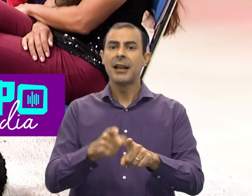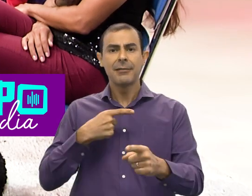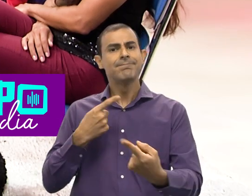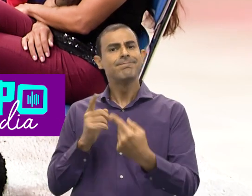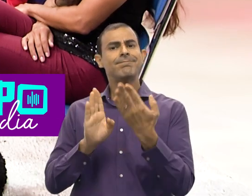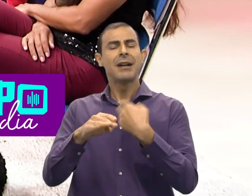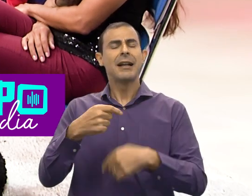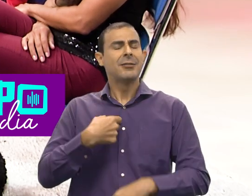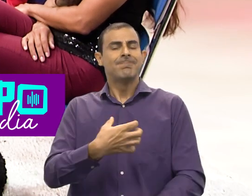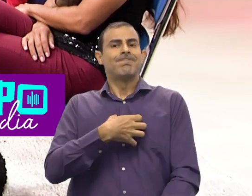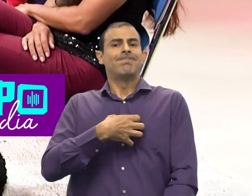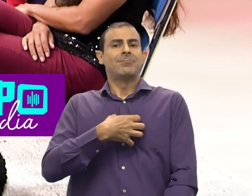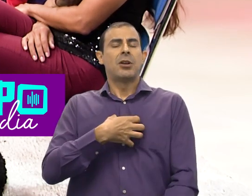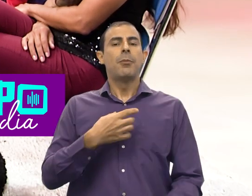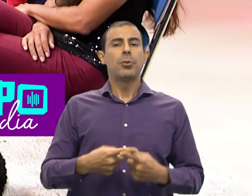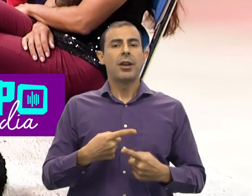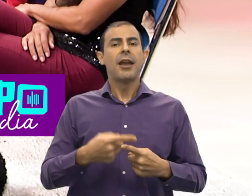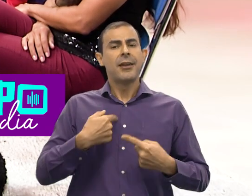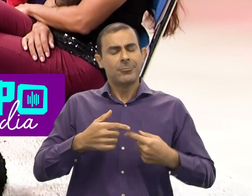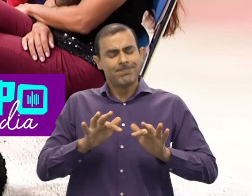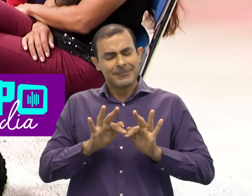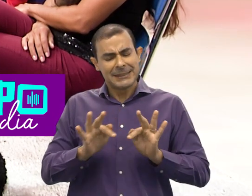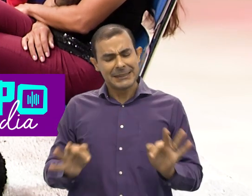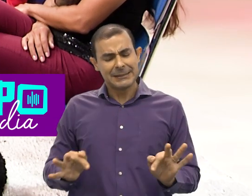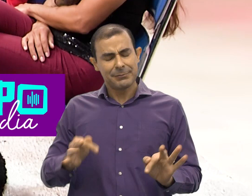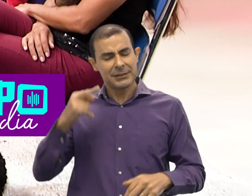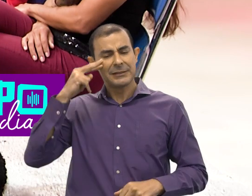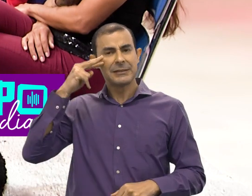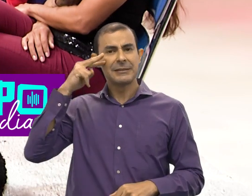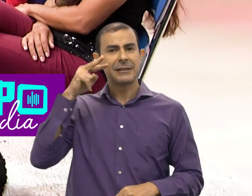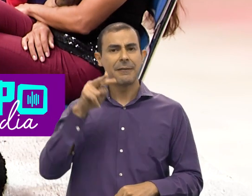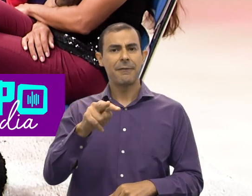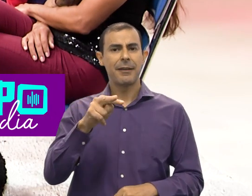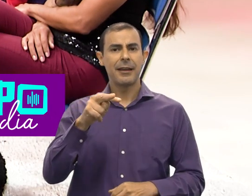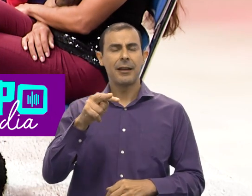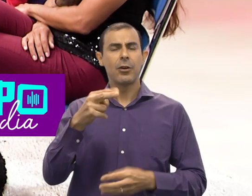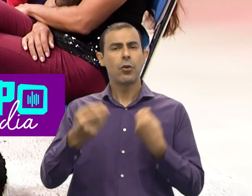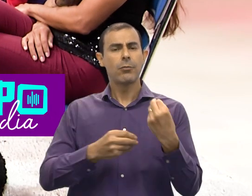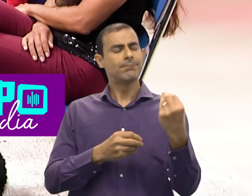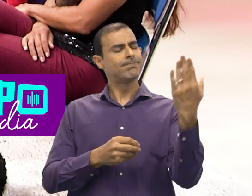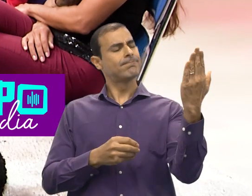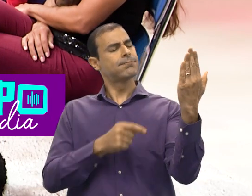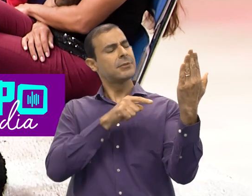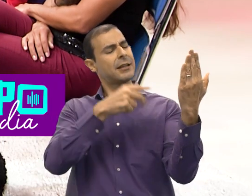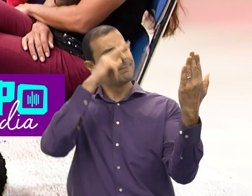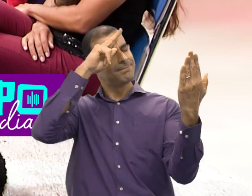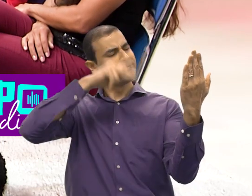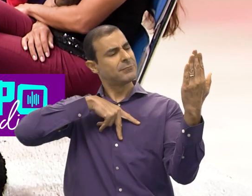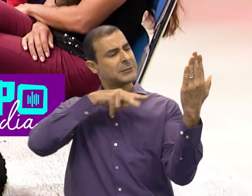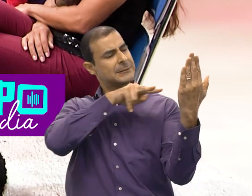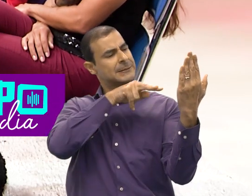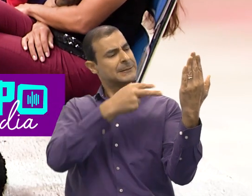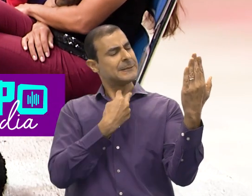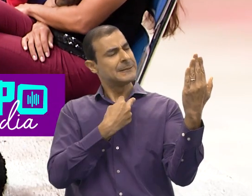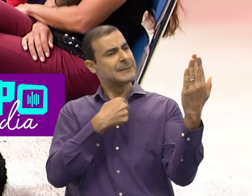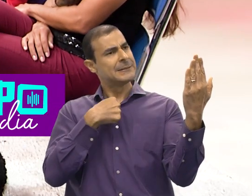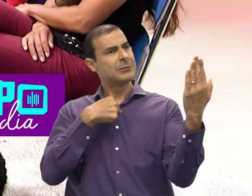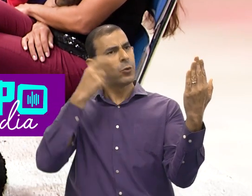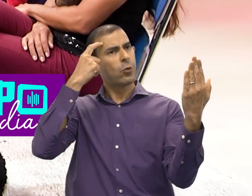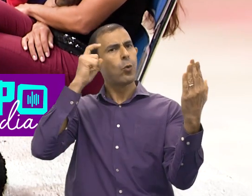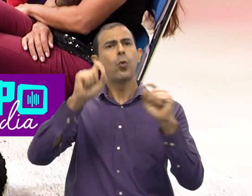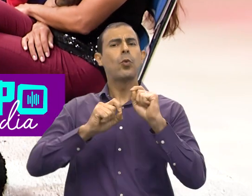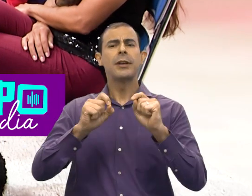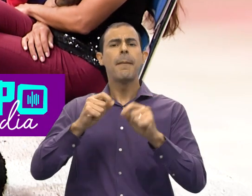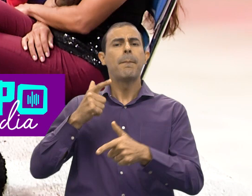novo olhar, porque eu tive essa humildade de olhar para um espelho onde reflete apenas a minha imagem, entender ou procurar entender o que